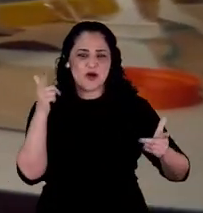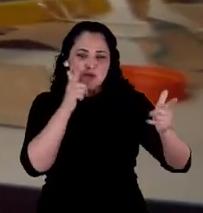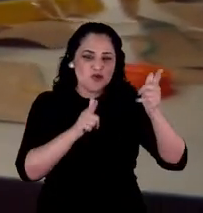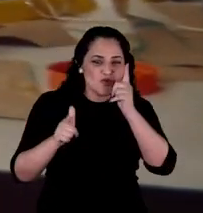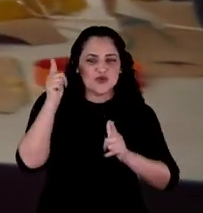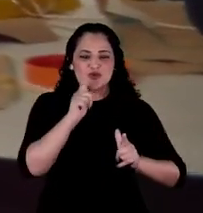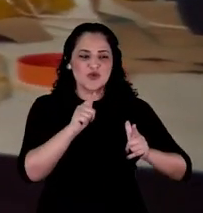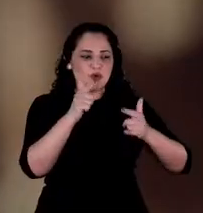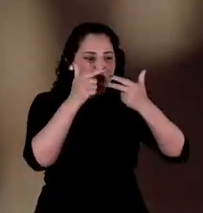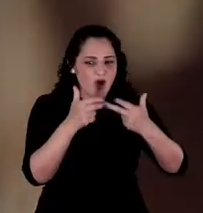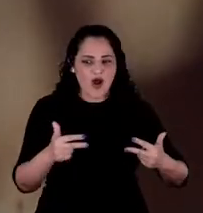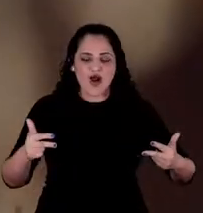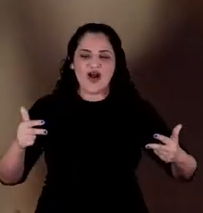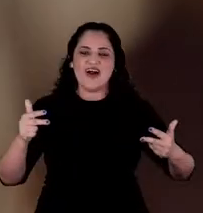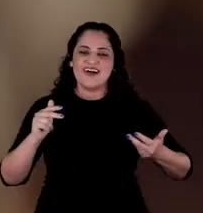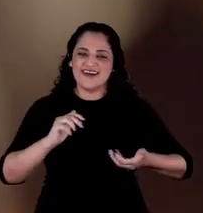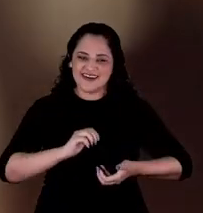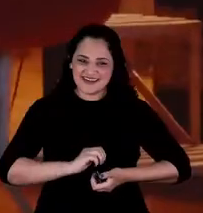conquistas